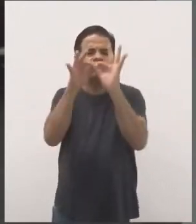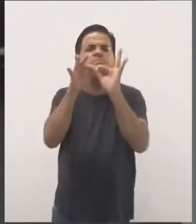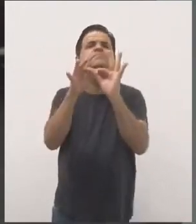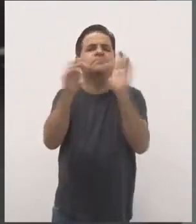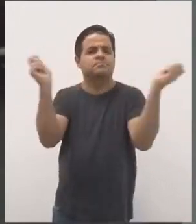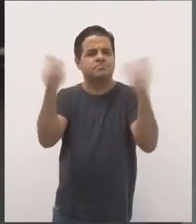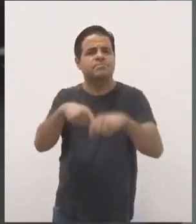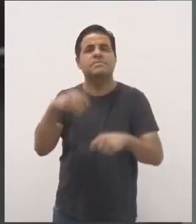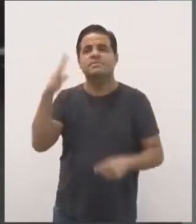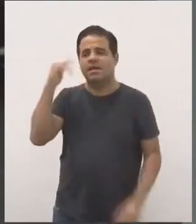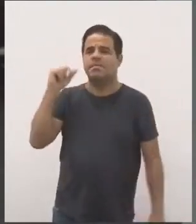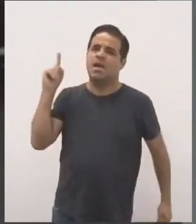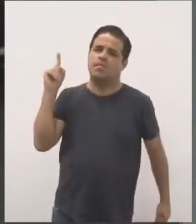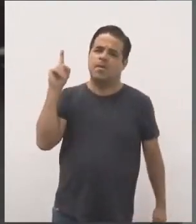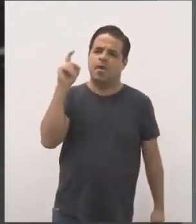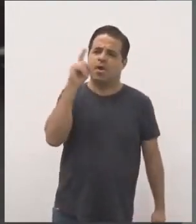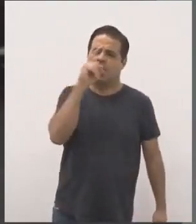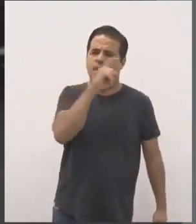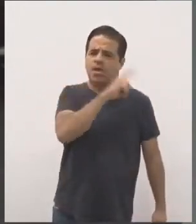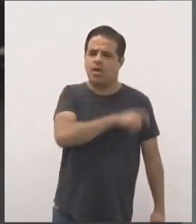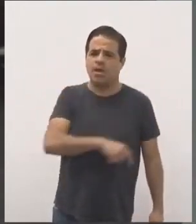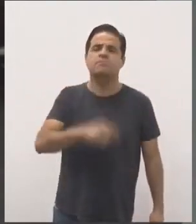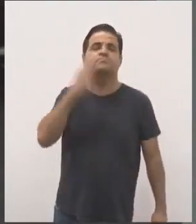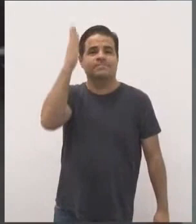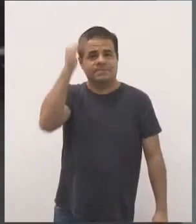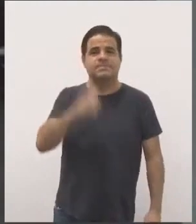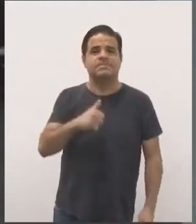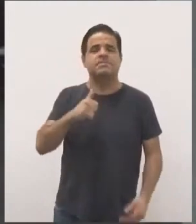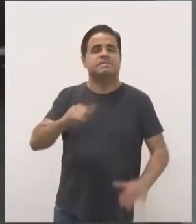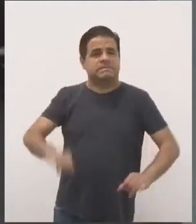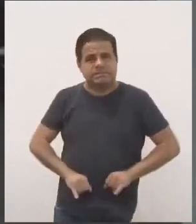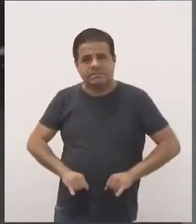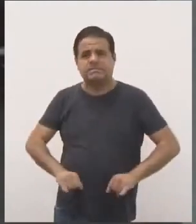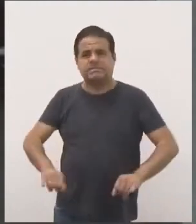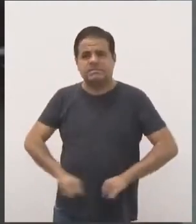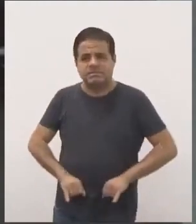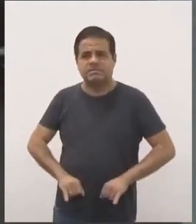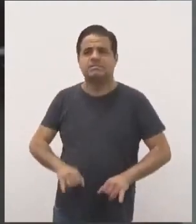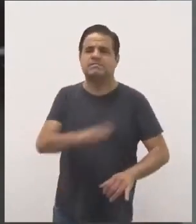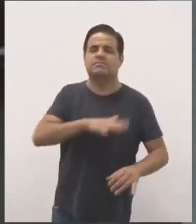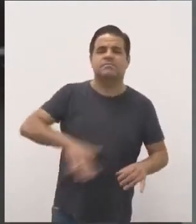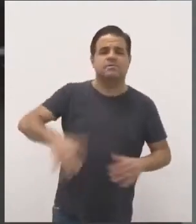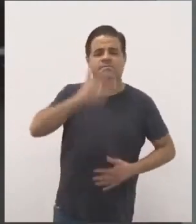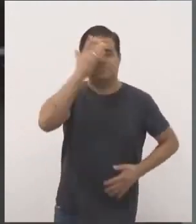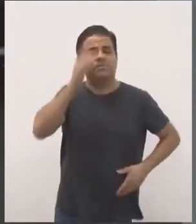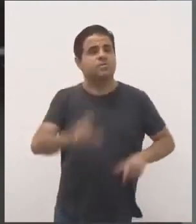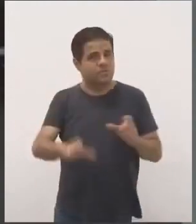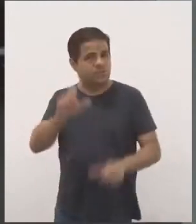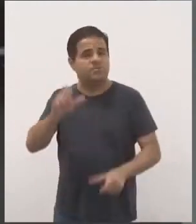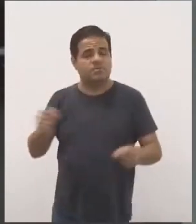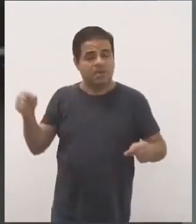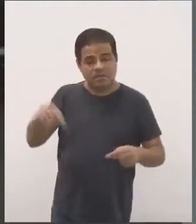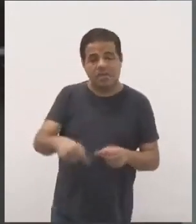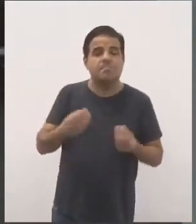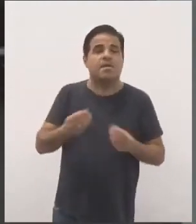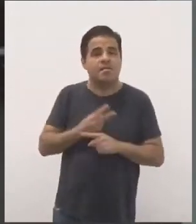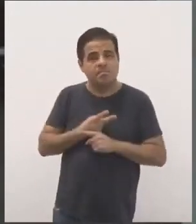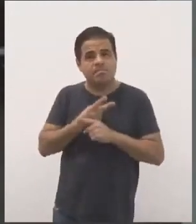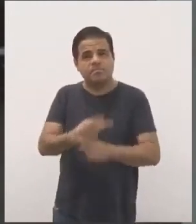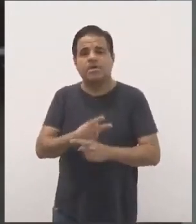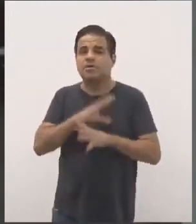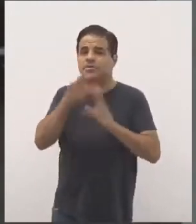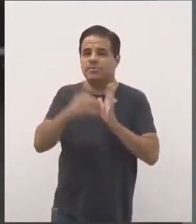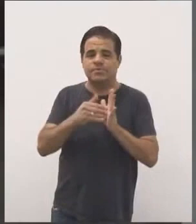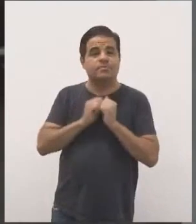quanto é complexo essa questão do suicídio, do sofrimento, da automutilação, né? Então a gente está aqui para buscar, junto com